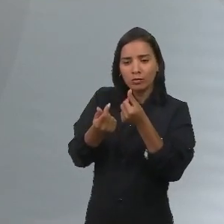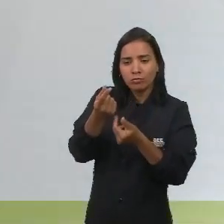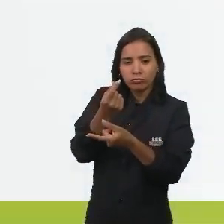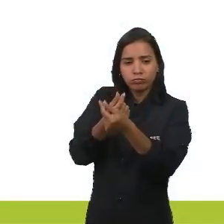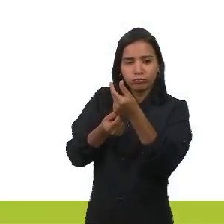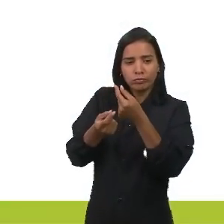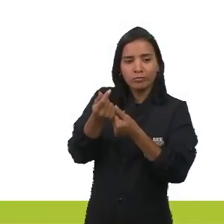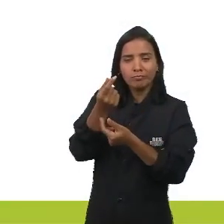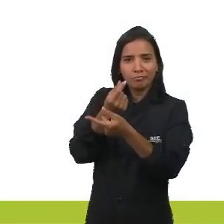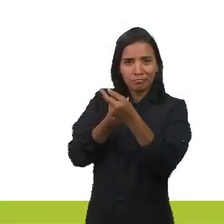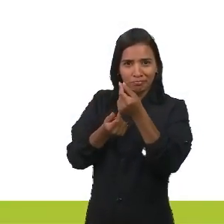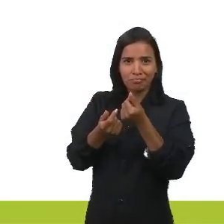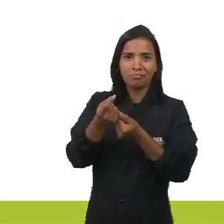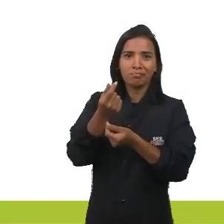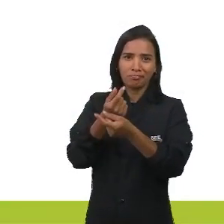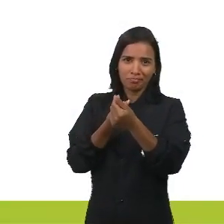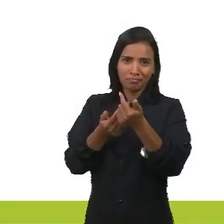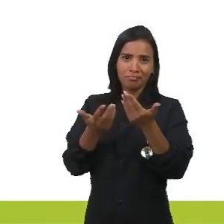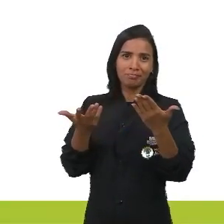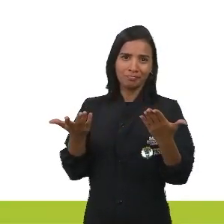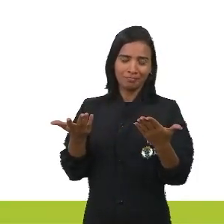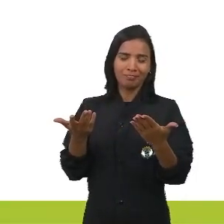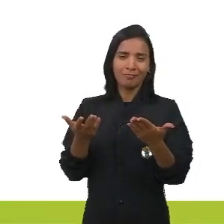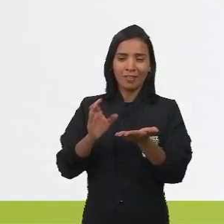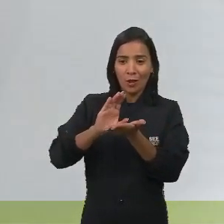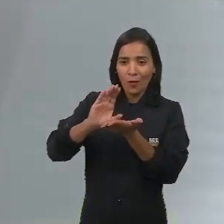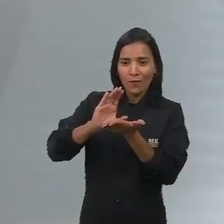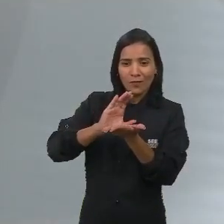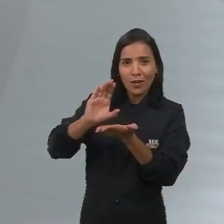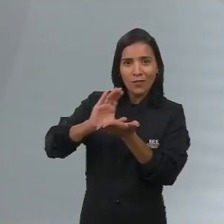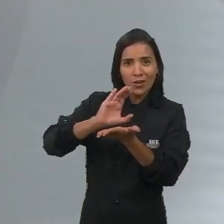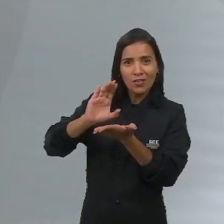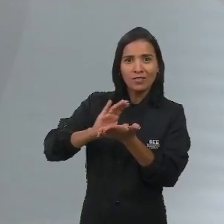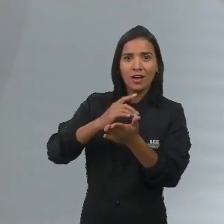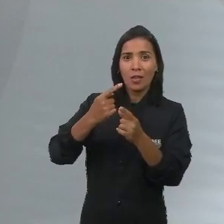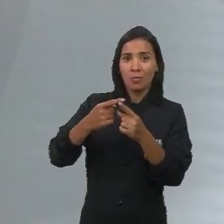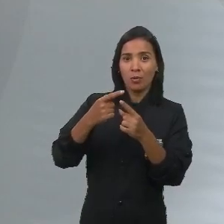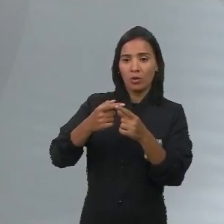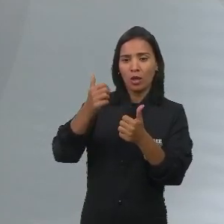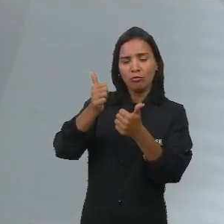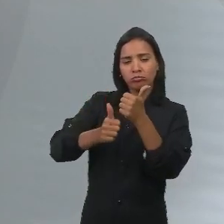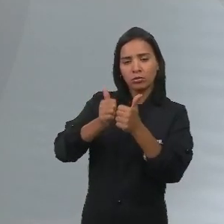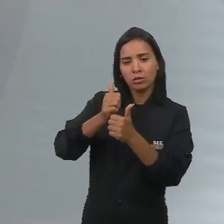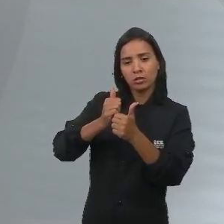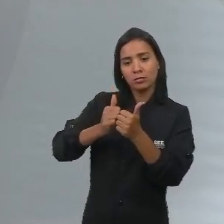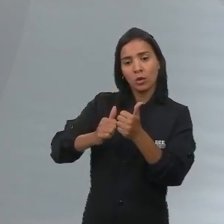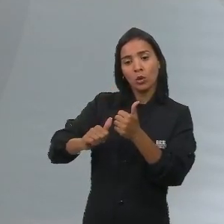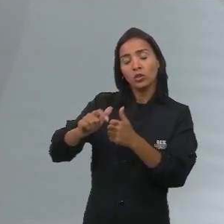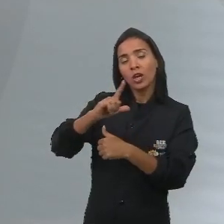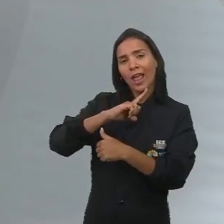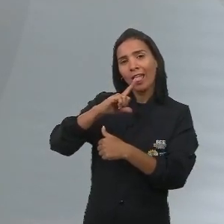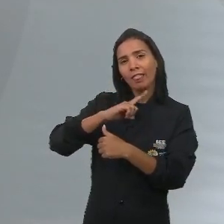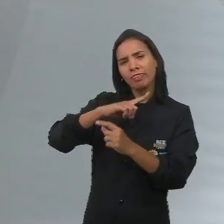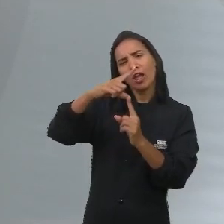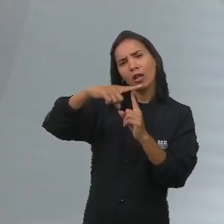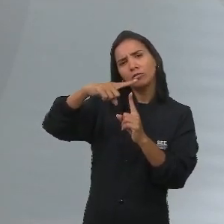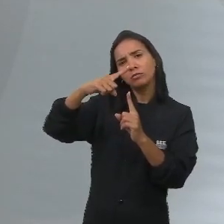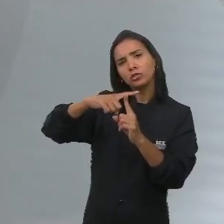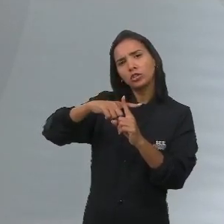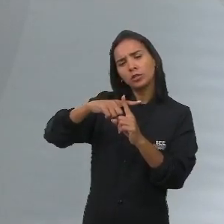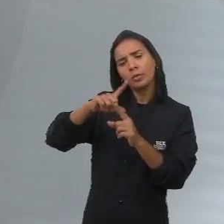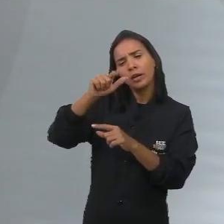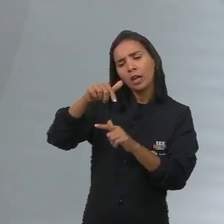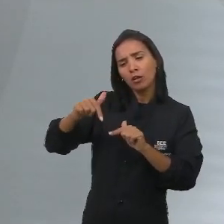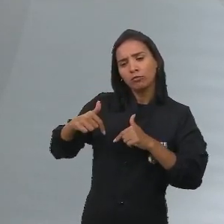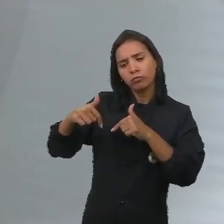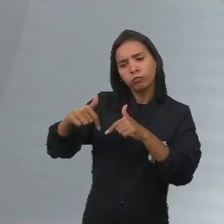correlacionado lucro entender que o esporte como elemento competitivo vai estar